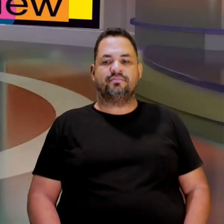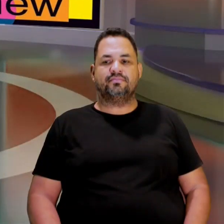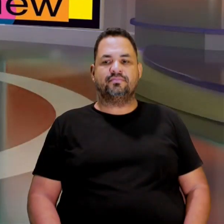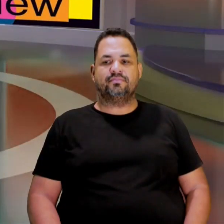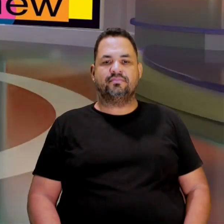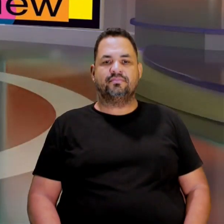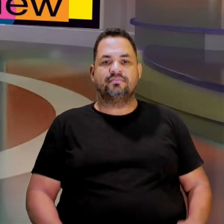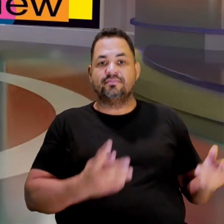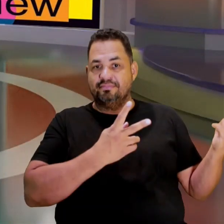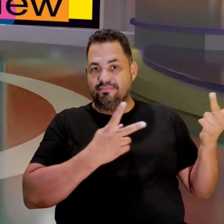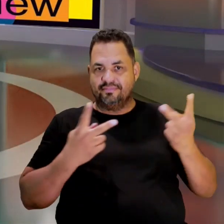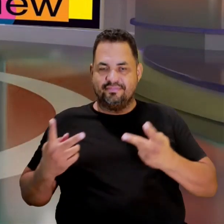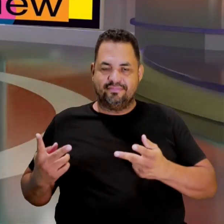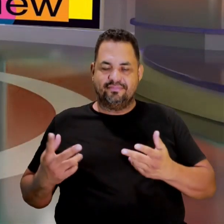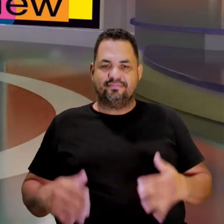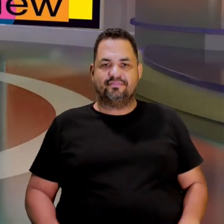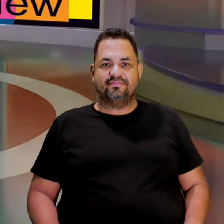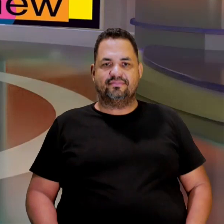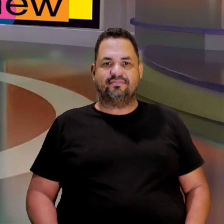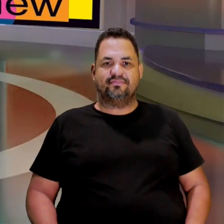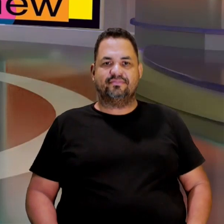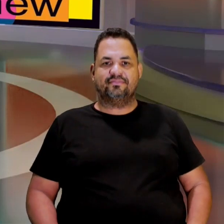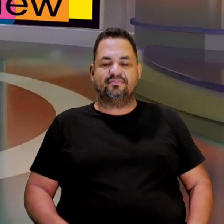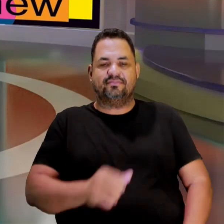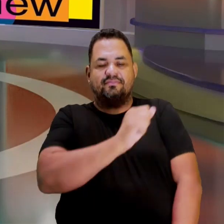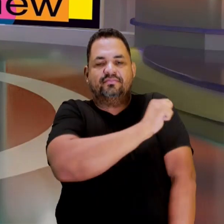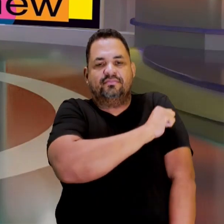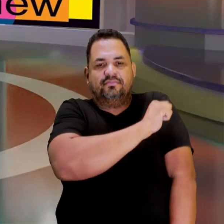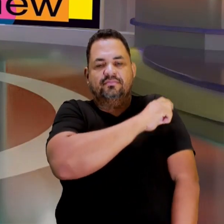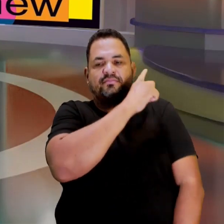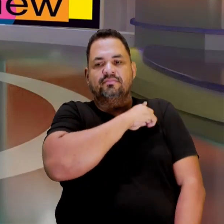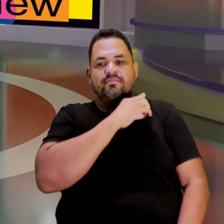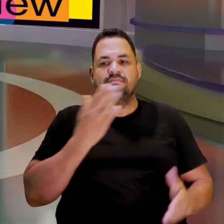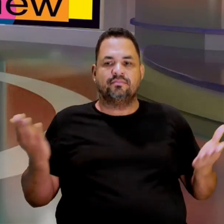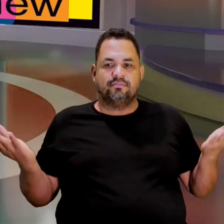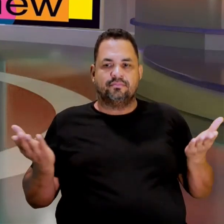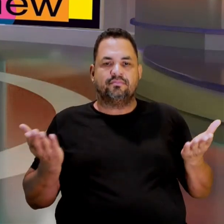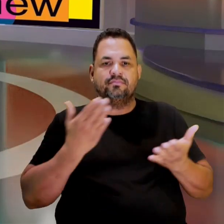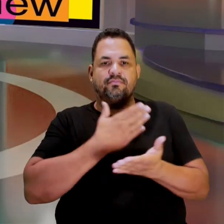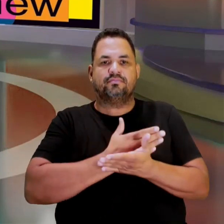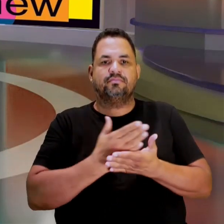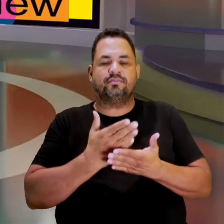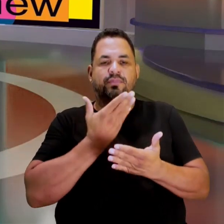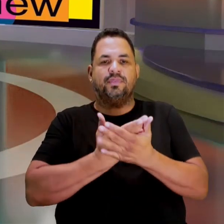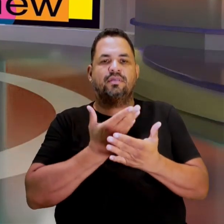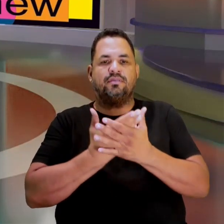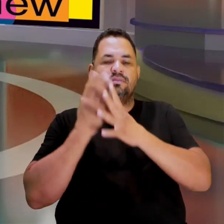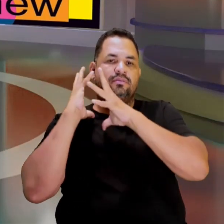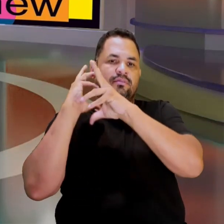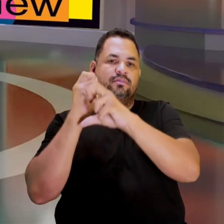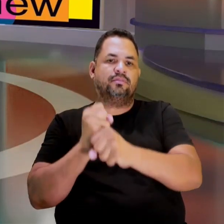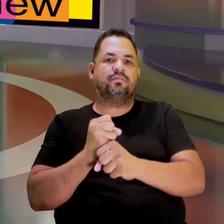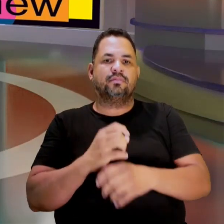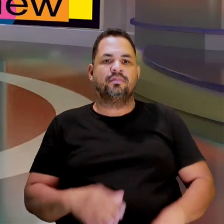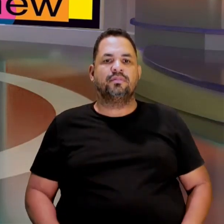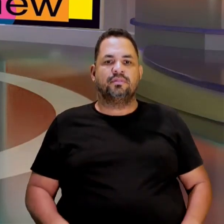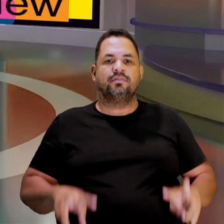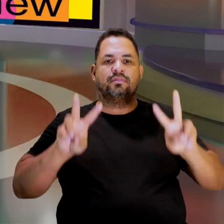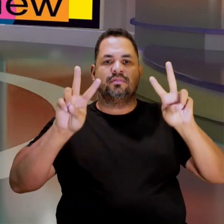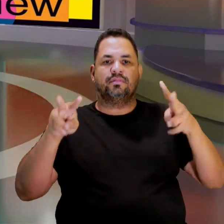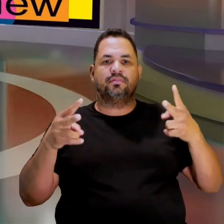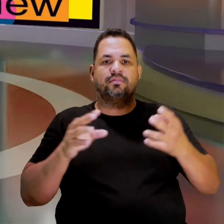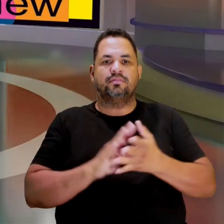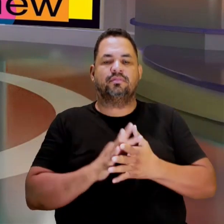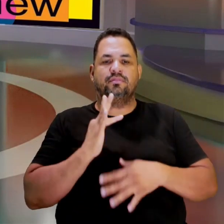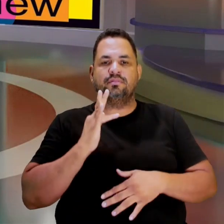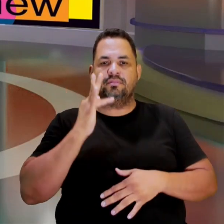everyone, welcome! Sejam todos muito bem-vindos, alunos do primeiro ano. Estamos com a nossa aula de Review and Exercise sobre o assunto